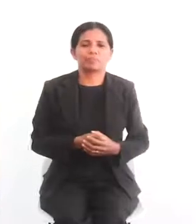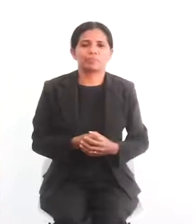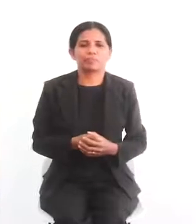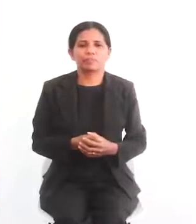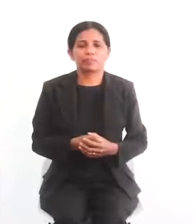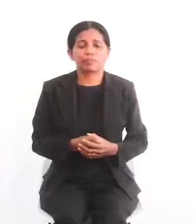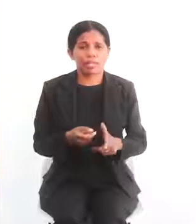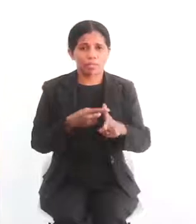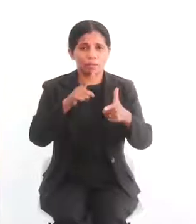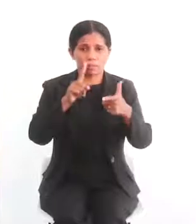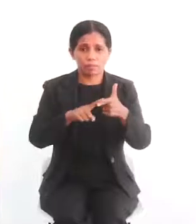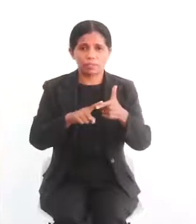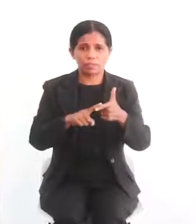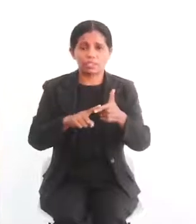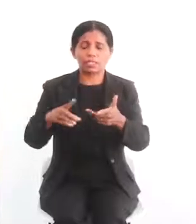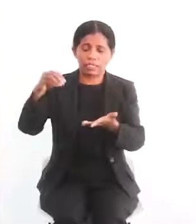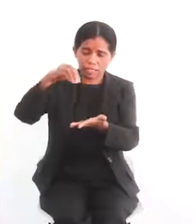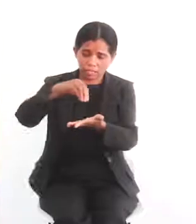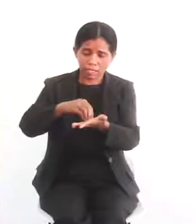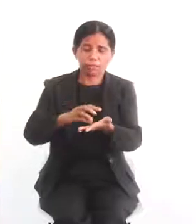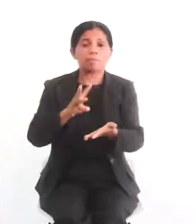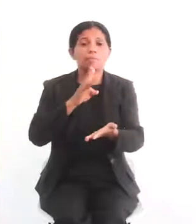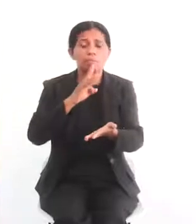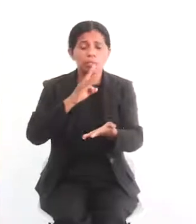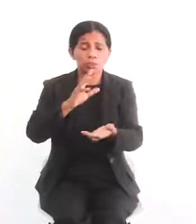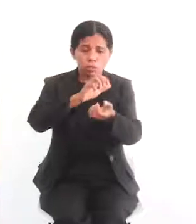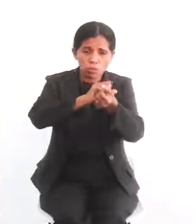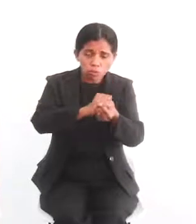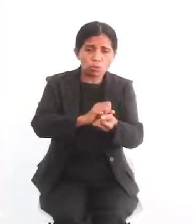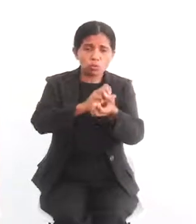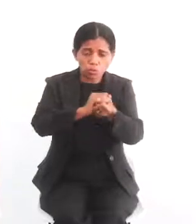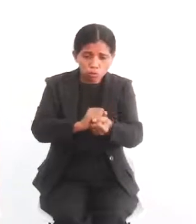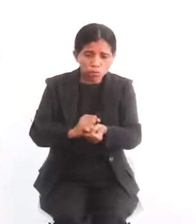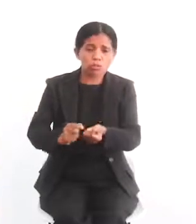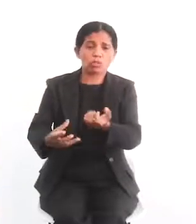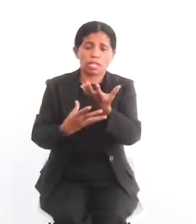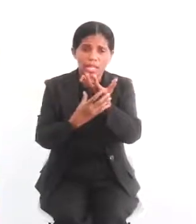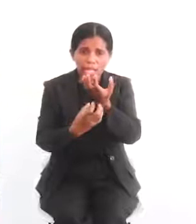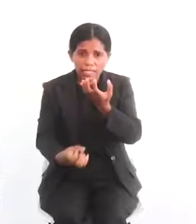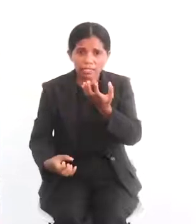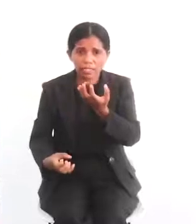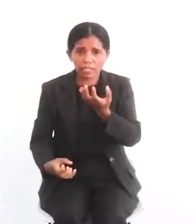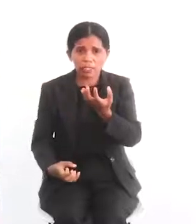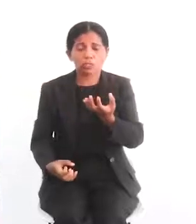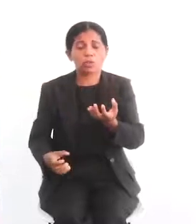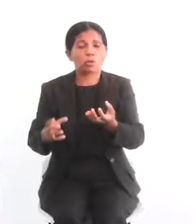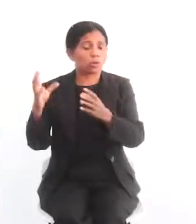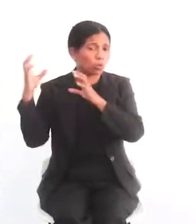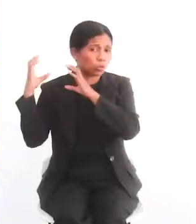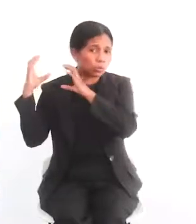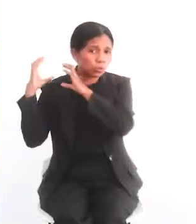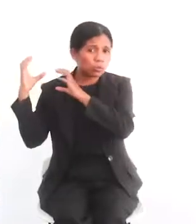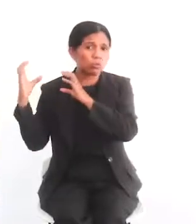Em seguida, ele acrescentou mais água para voltar a